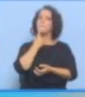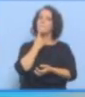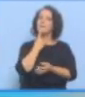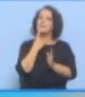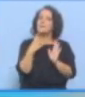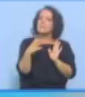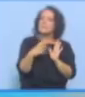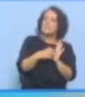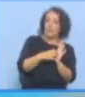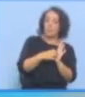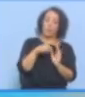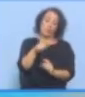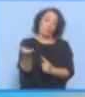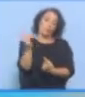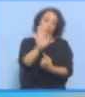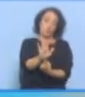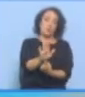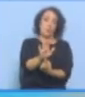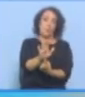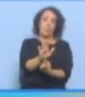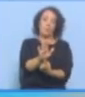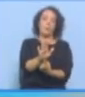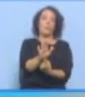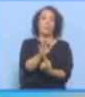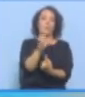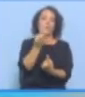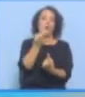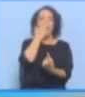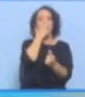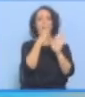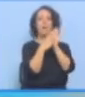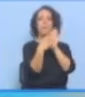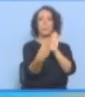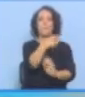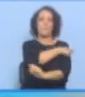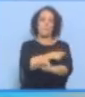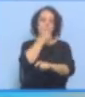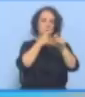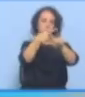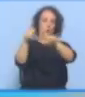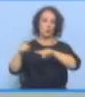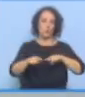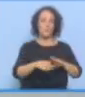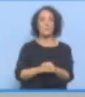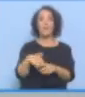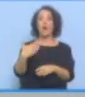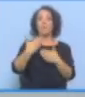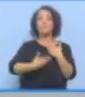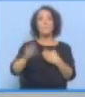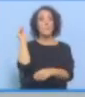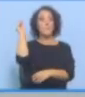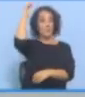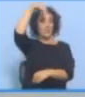simbólica. Neste caso, falámos de que representavam várias coisas ou várias pessoas, não é? Quando se participar agora numa celebração do